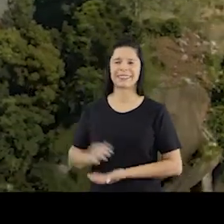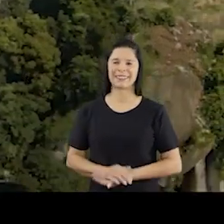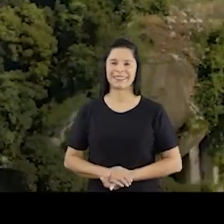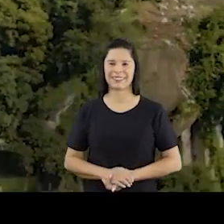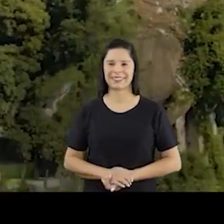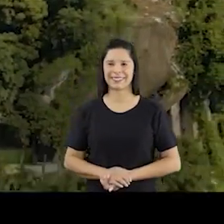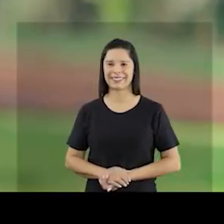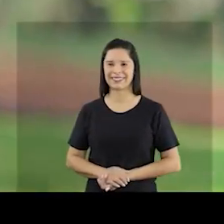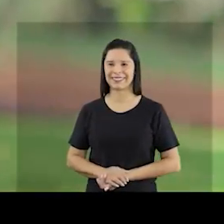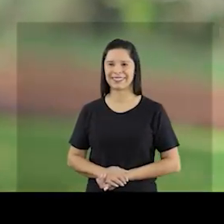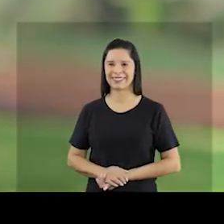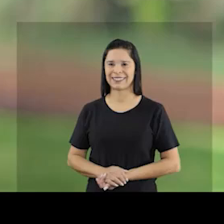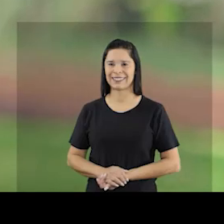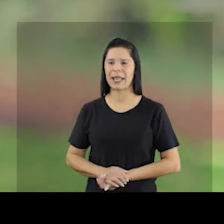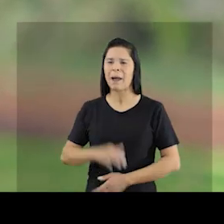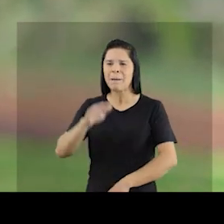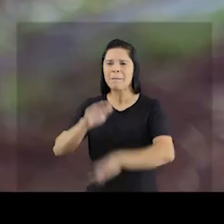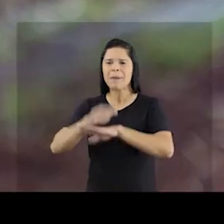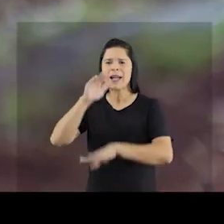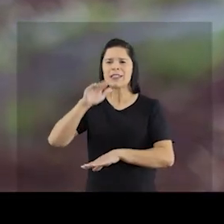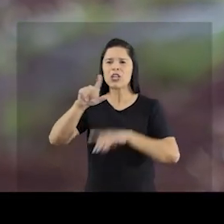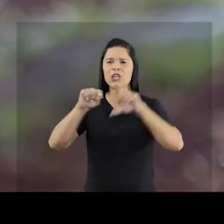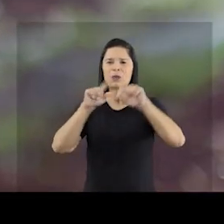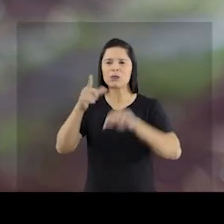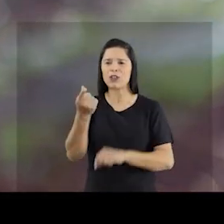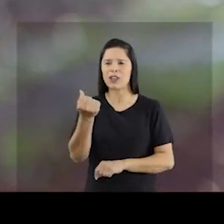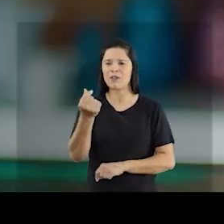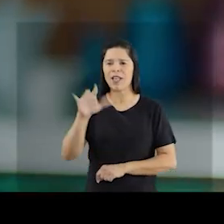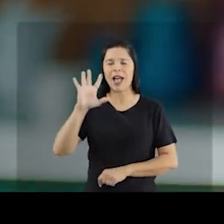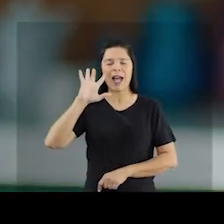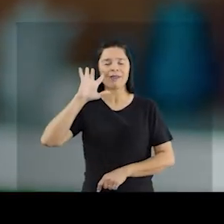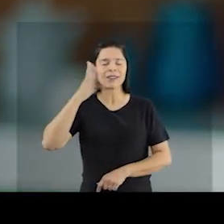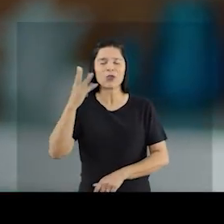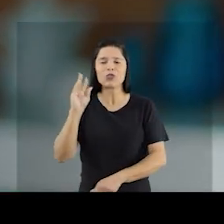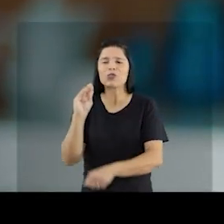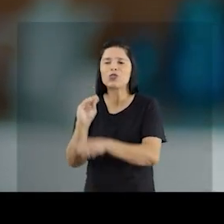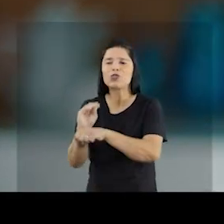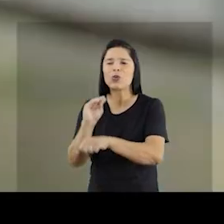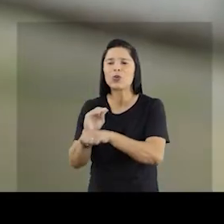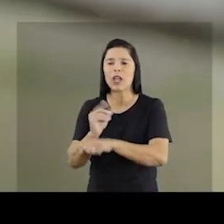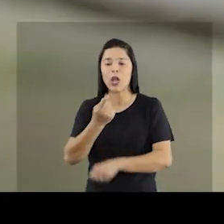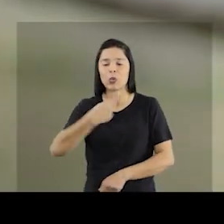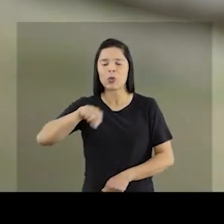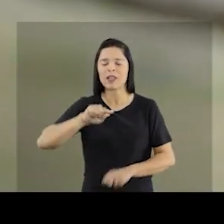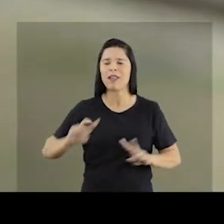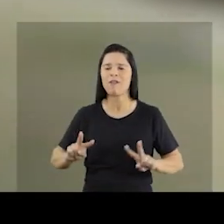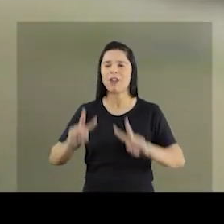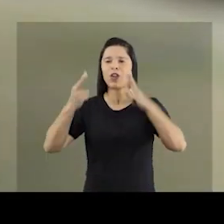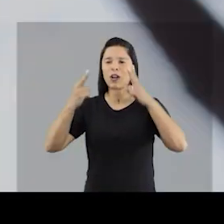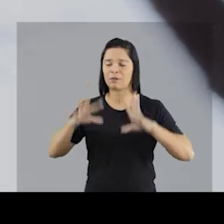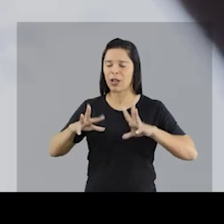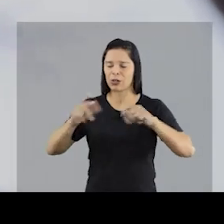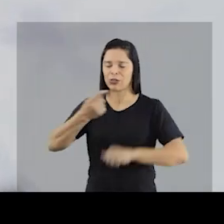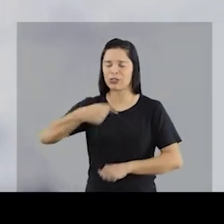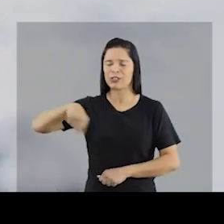sicoob.com.br/sustentabilidade. Mais que uma escolha financeira, a decisão de cuidar do que é valioso para